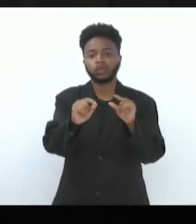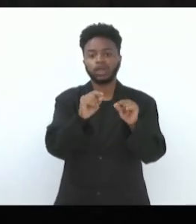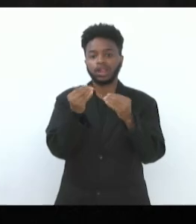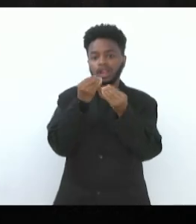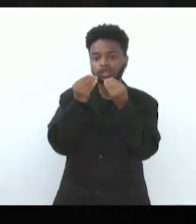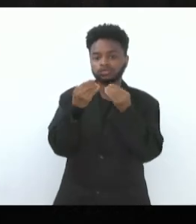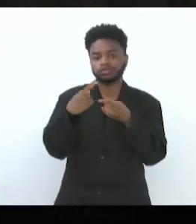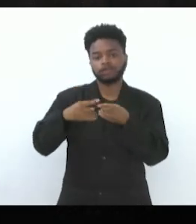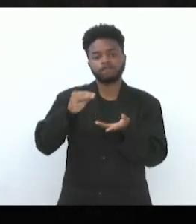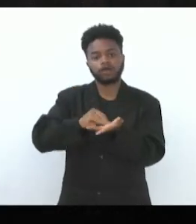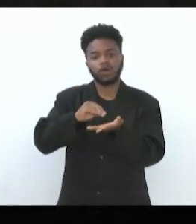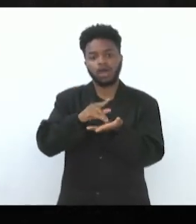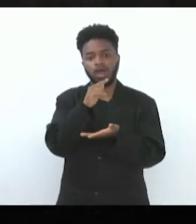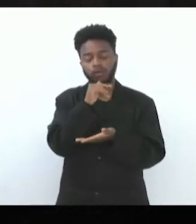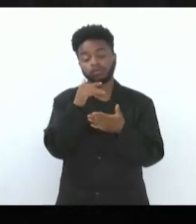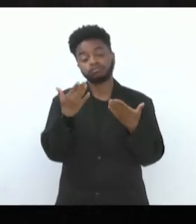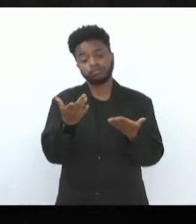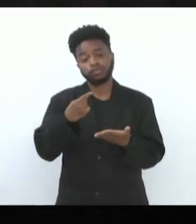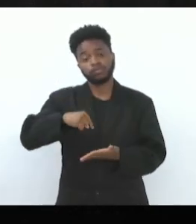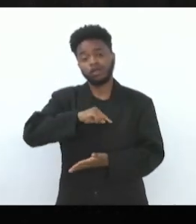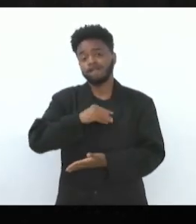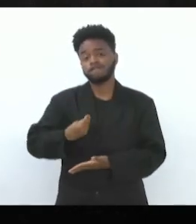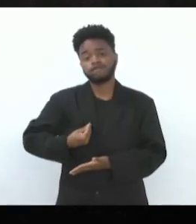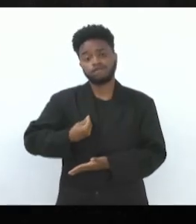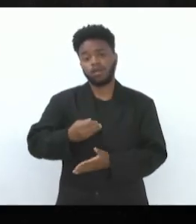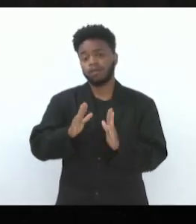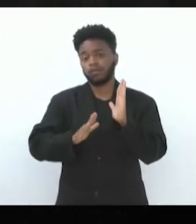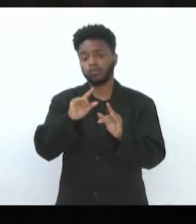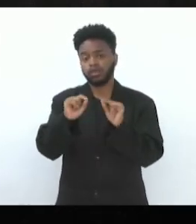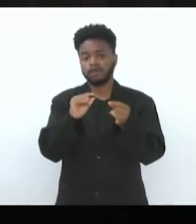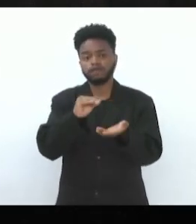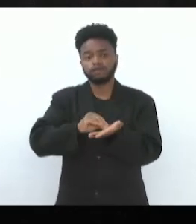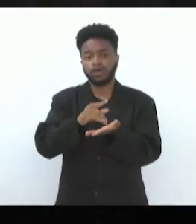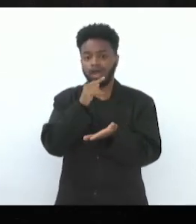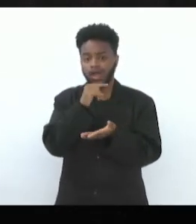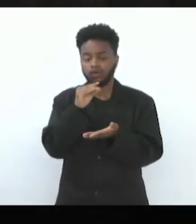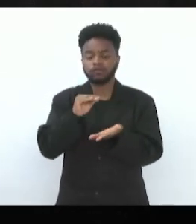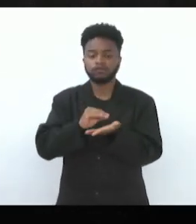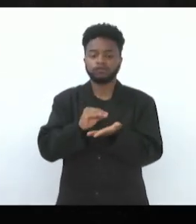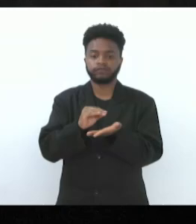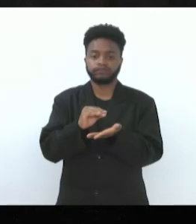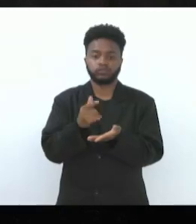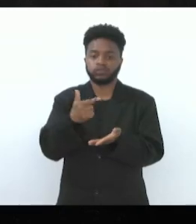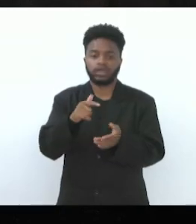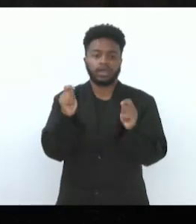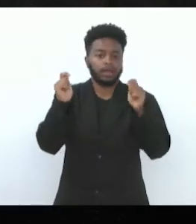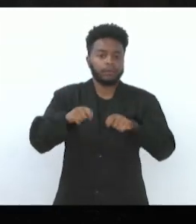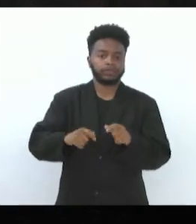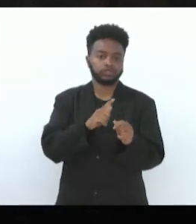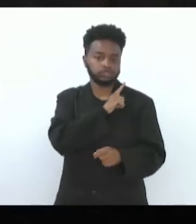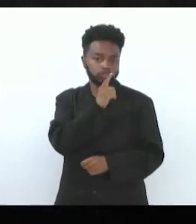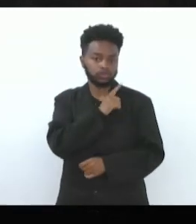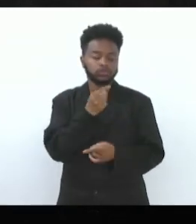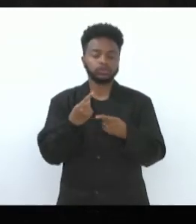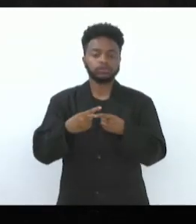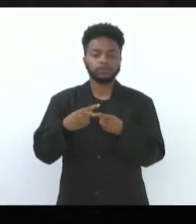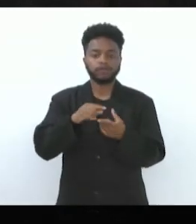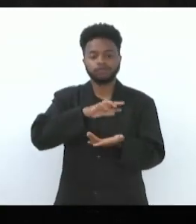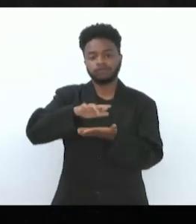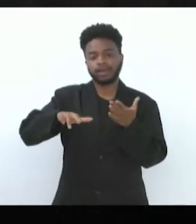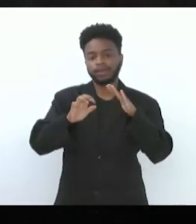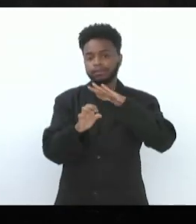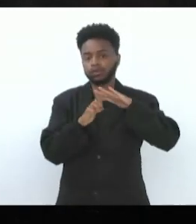tem água. Então, nós estamos vivendo esse absurdo da falta d'água, incompetência da gestão, né, de grande parte dessas empresas que ganharam